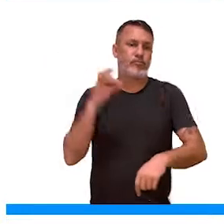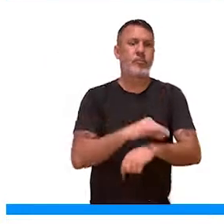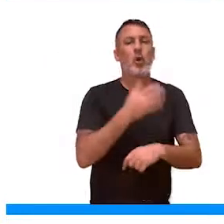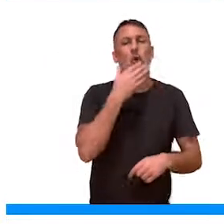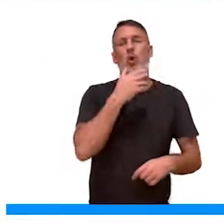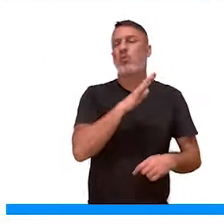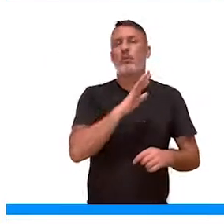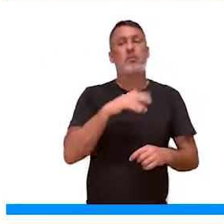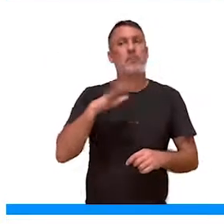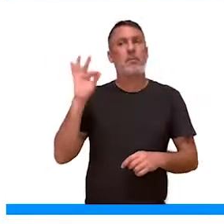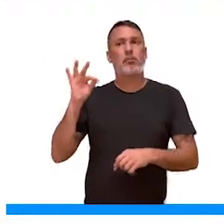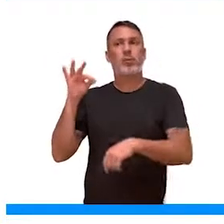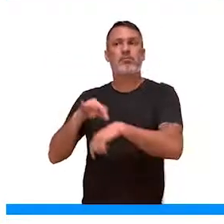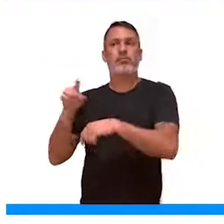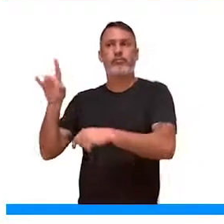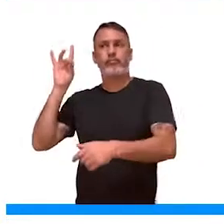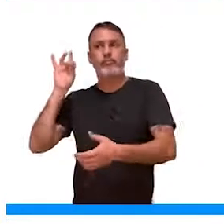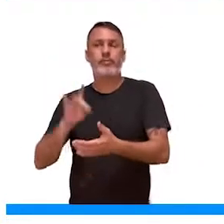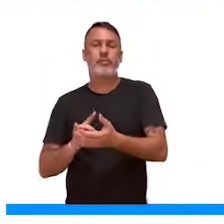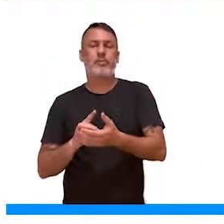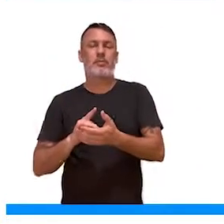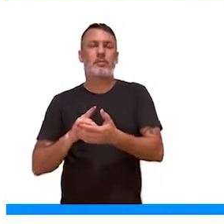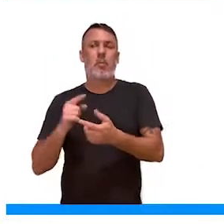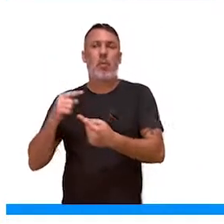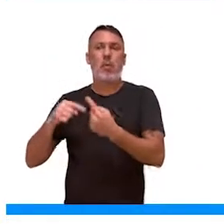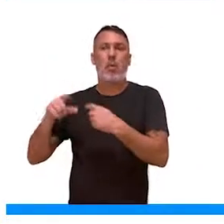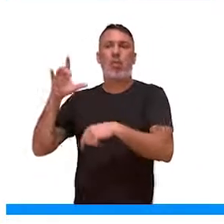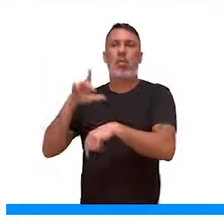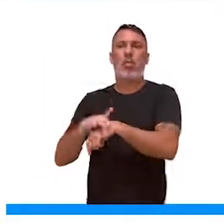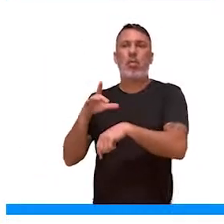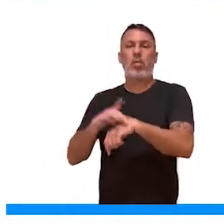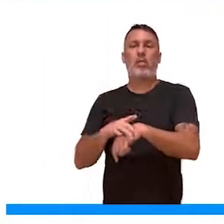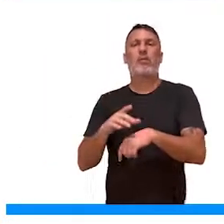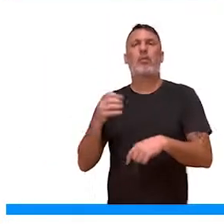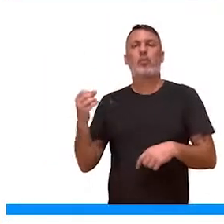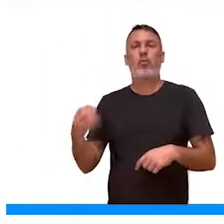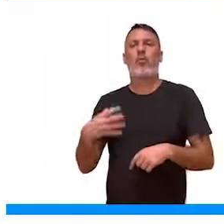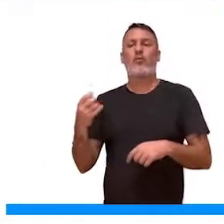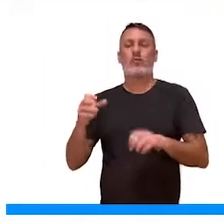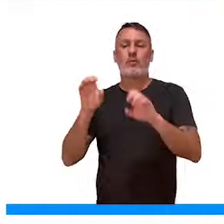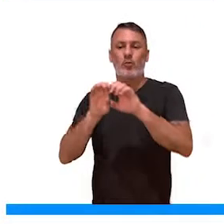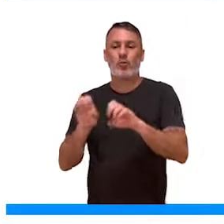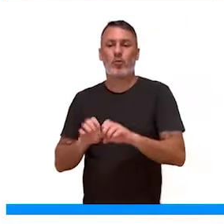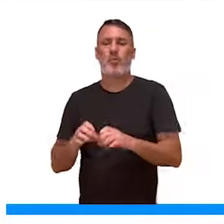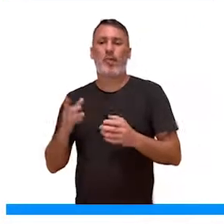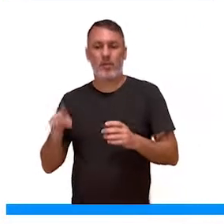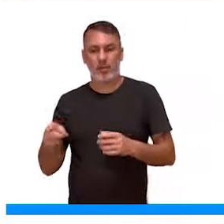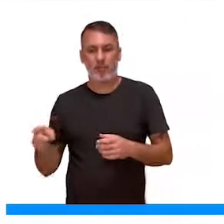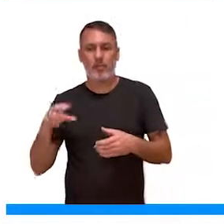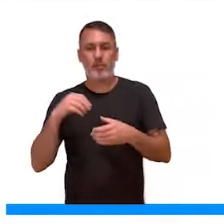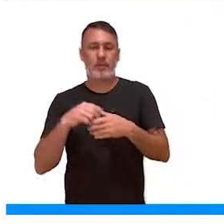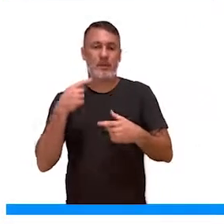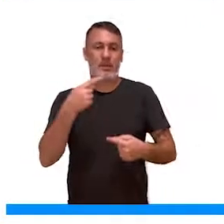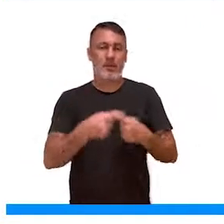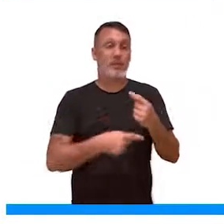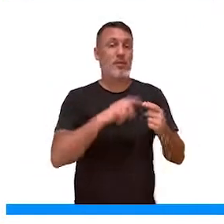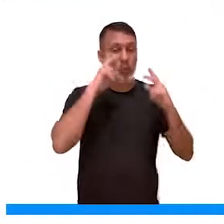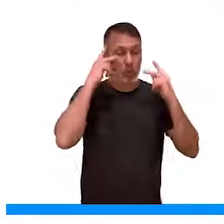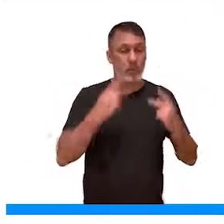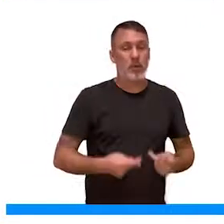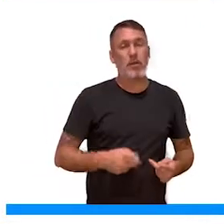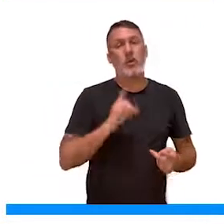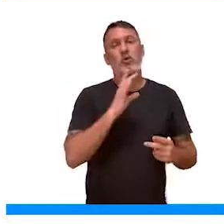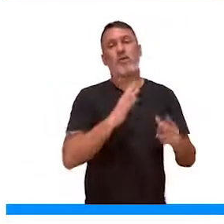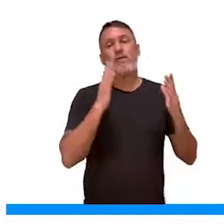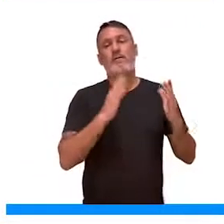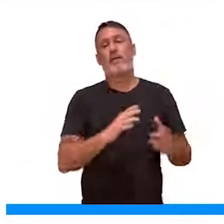sendo levados, né, sendo formados e se encontrando, formando aí novas estruturas. Então, dentro do ser humano